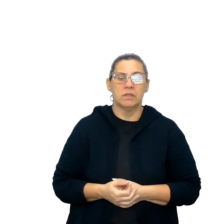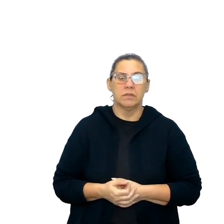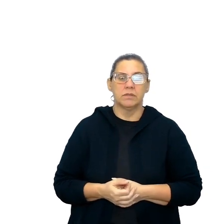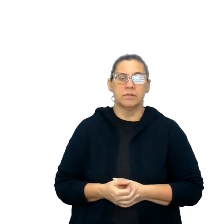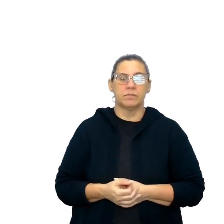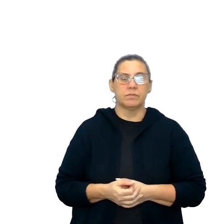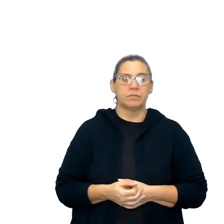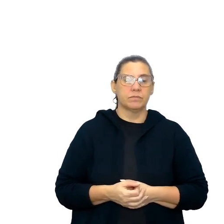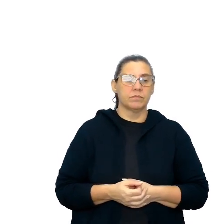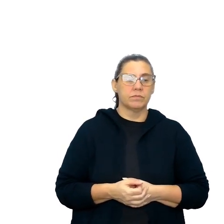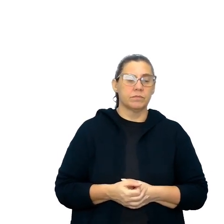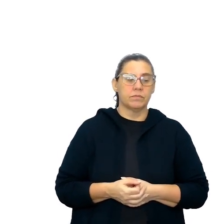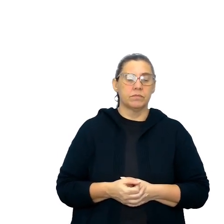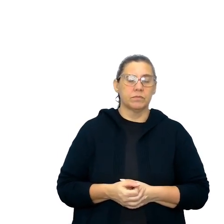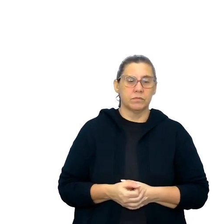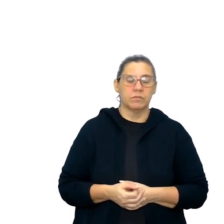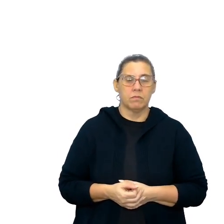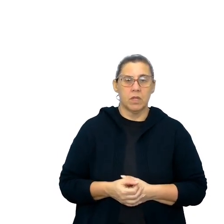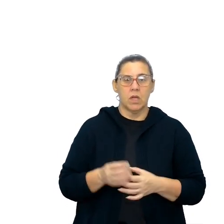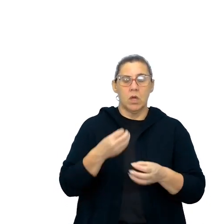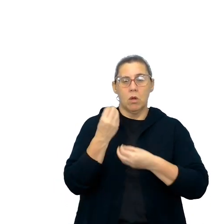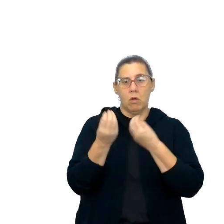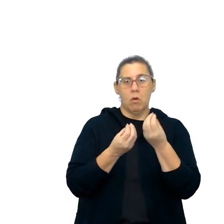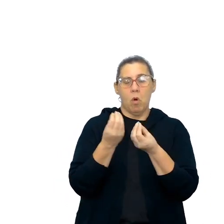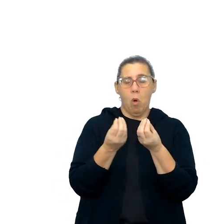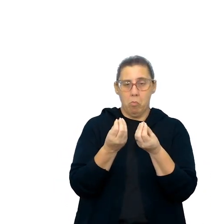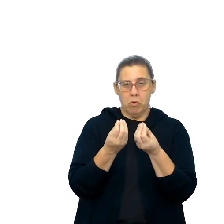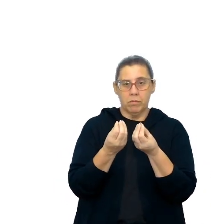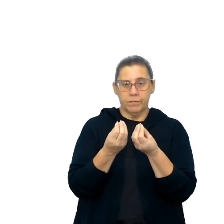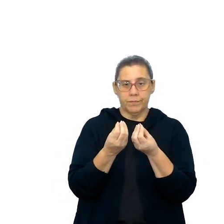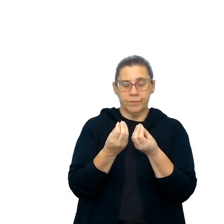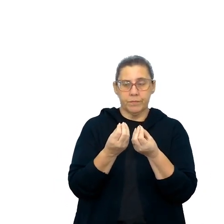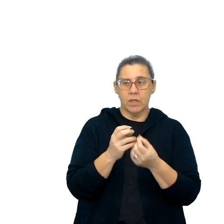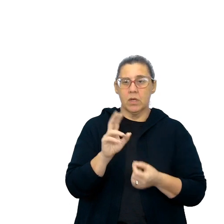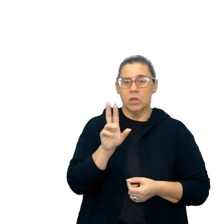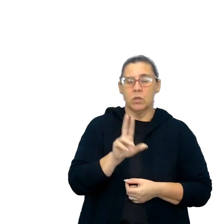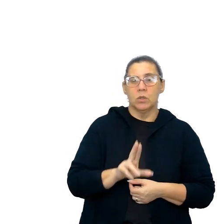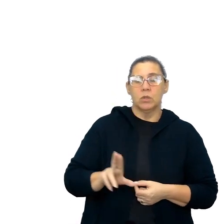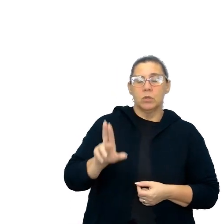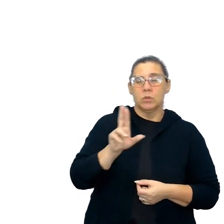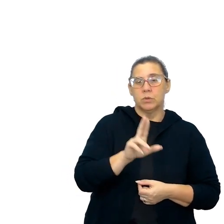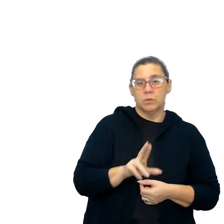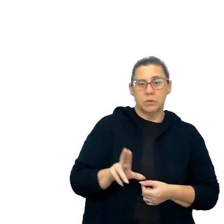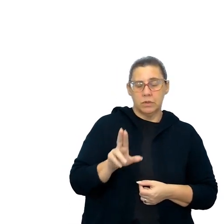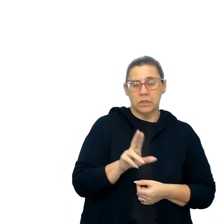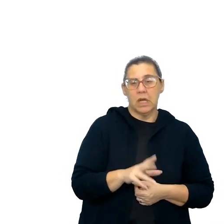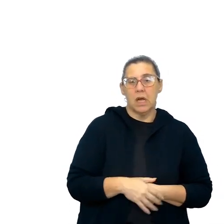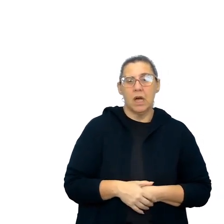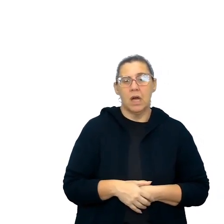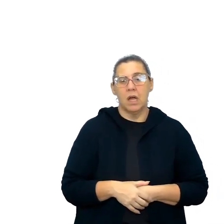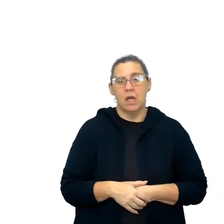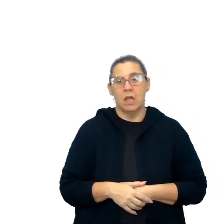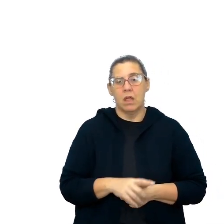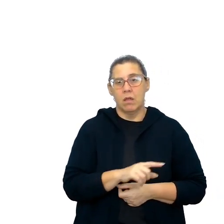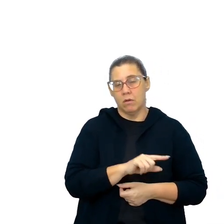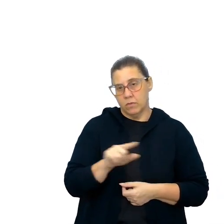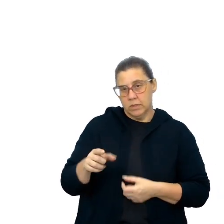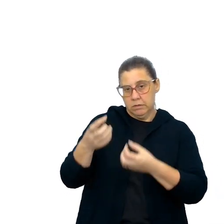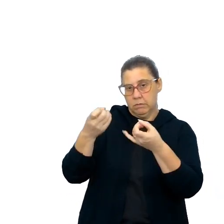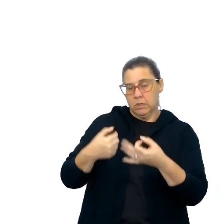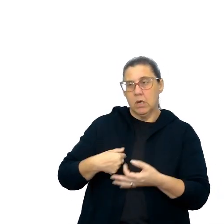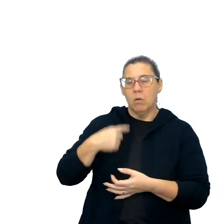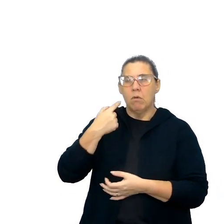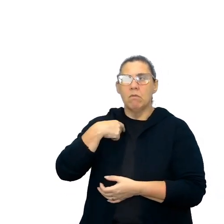né, de como nós podemos utilizar, né? E a hora que você estava comentando aqui, eu